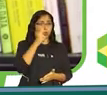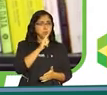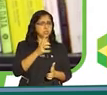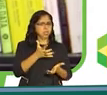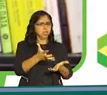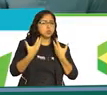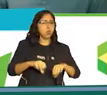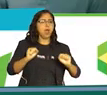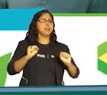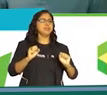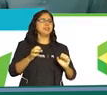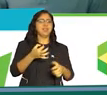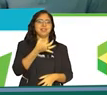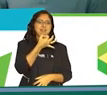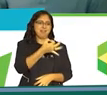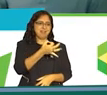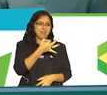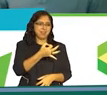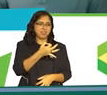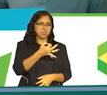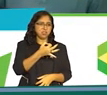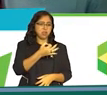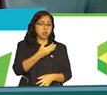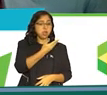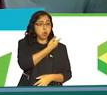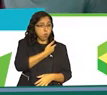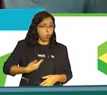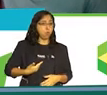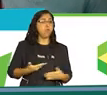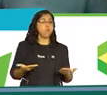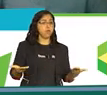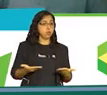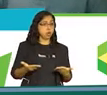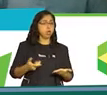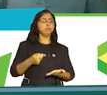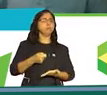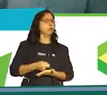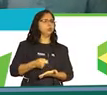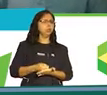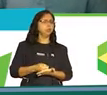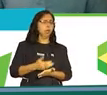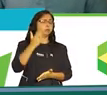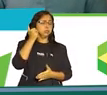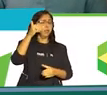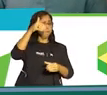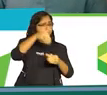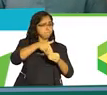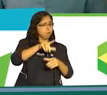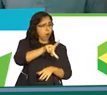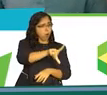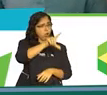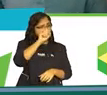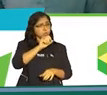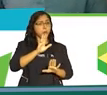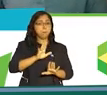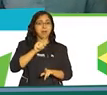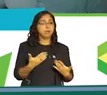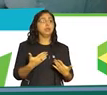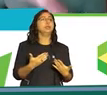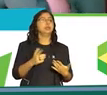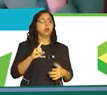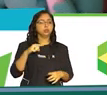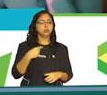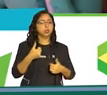2019. E este é um governo autoritário, ainda que tendo sido eleito pelo voto. É um governo com uma propensão muito clara ao